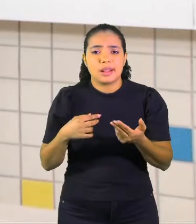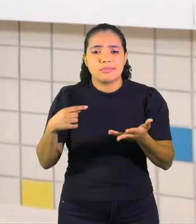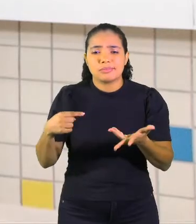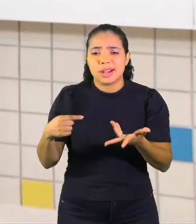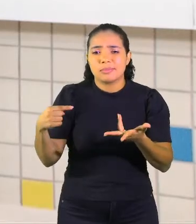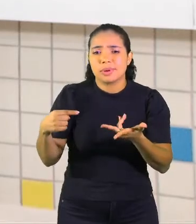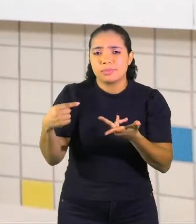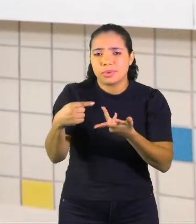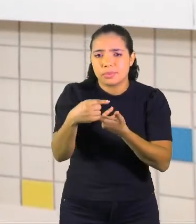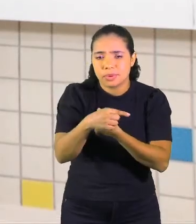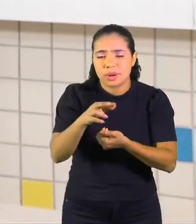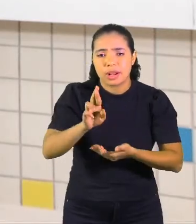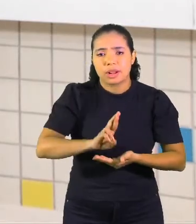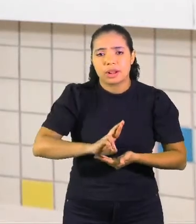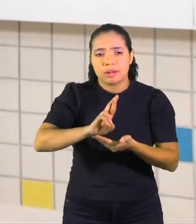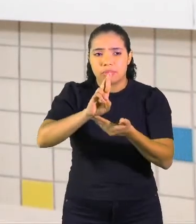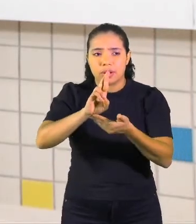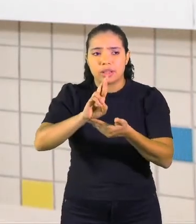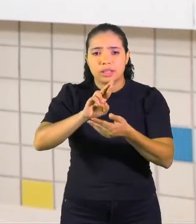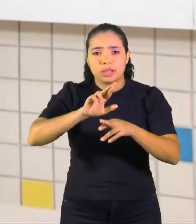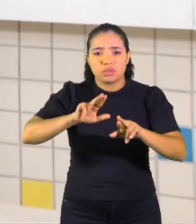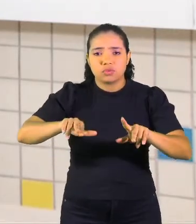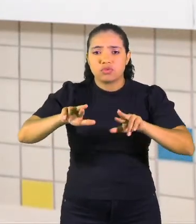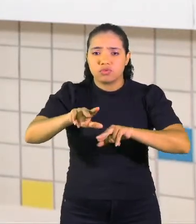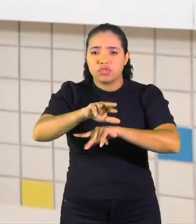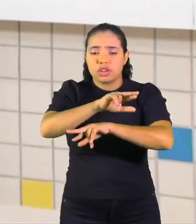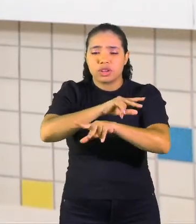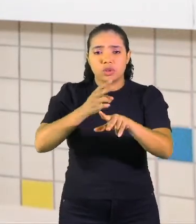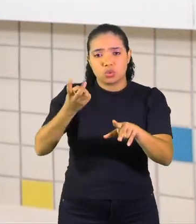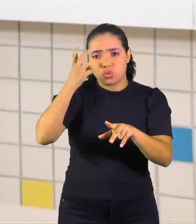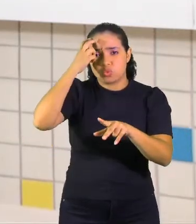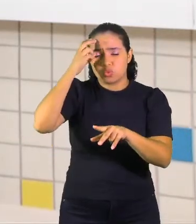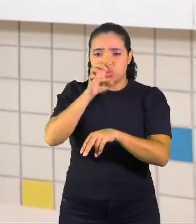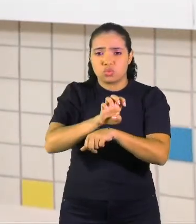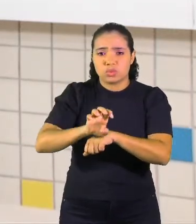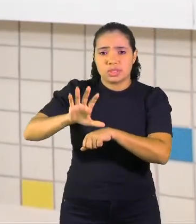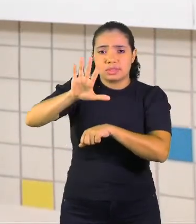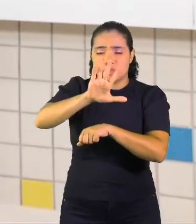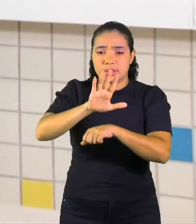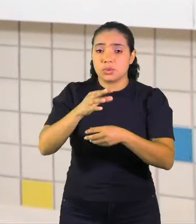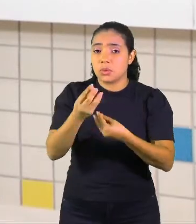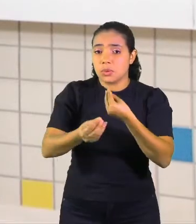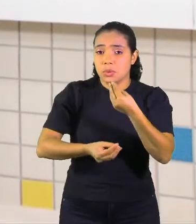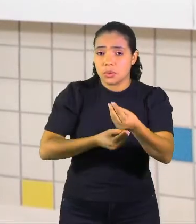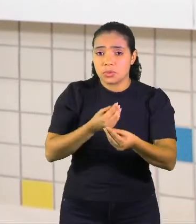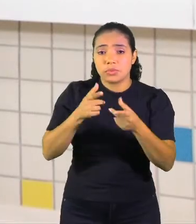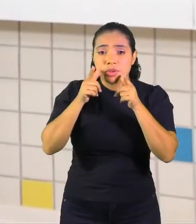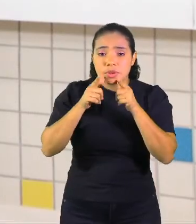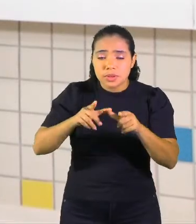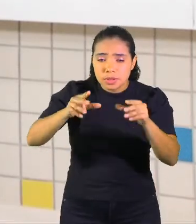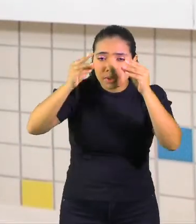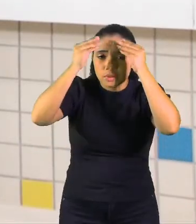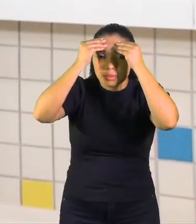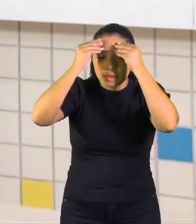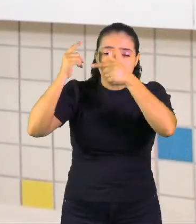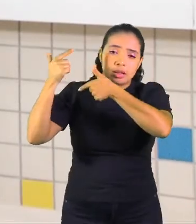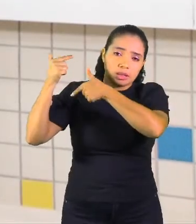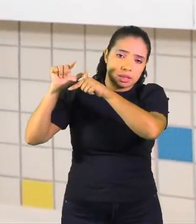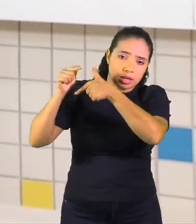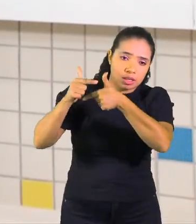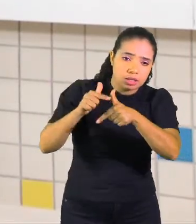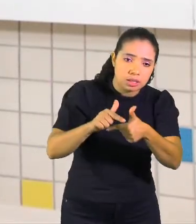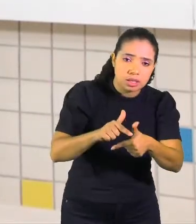aspectos que representam as diferentes culturas aqui do nosso estado, como a linguagem, as tradições,